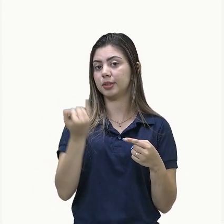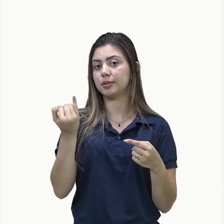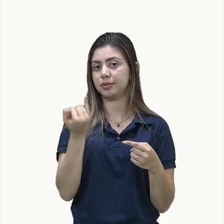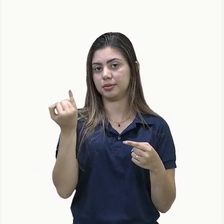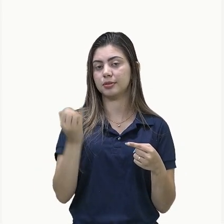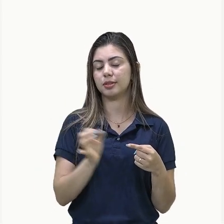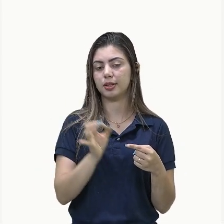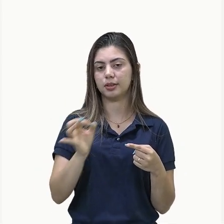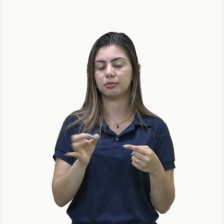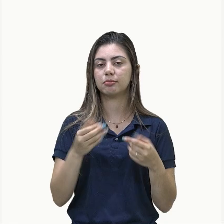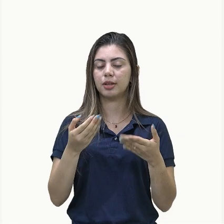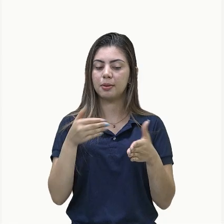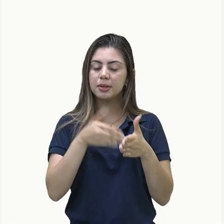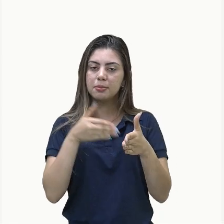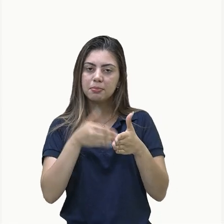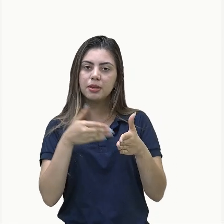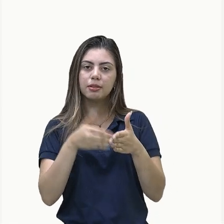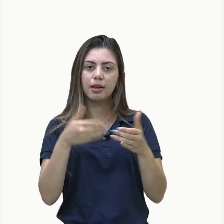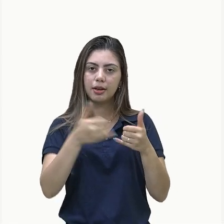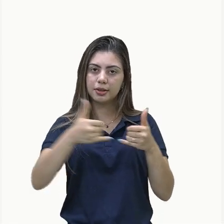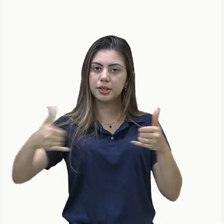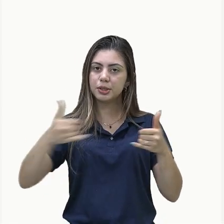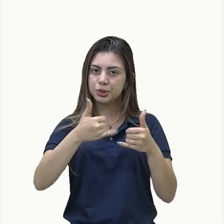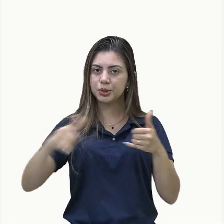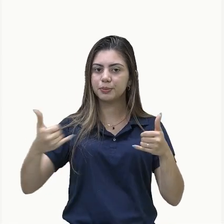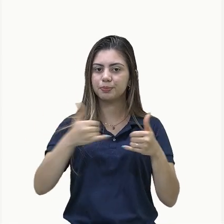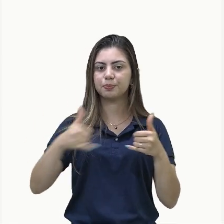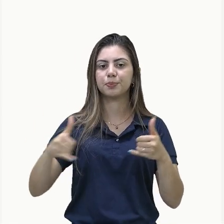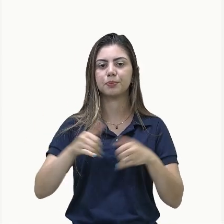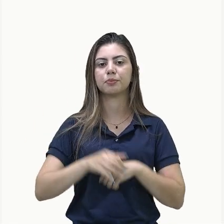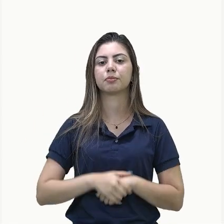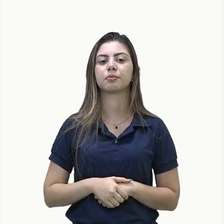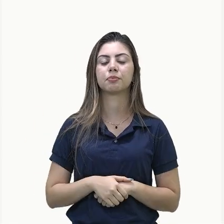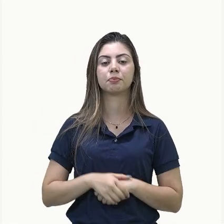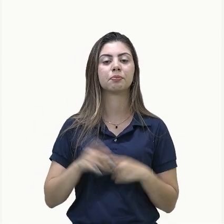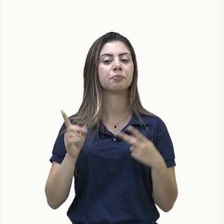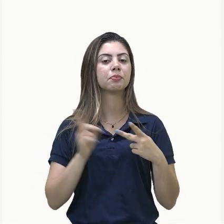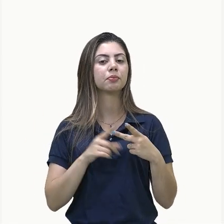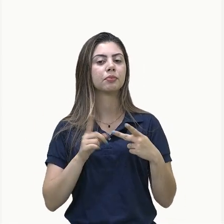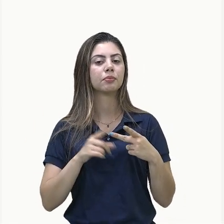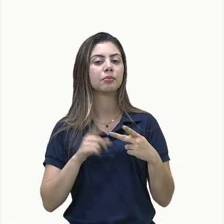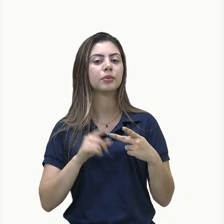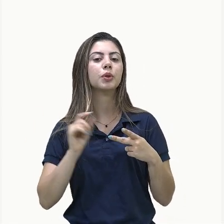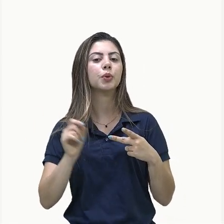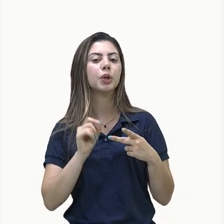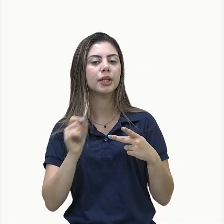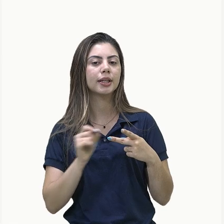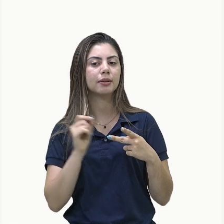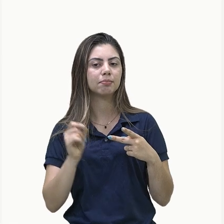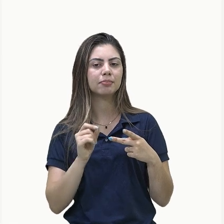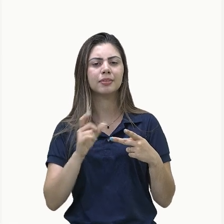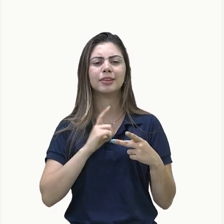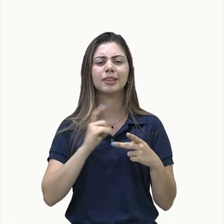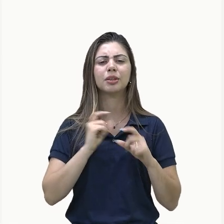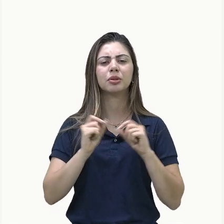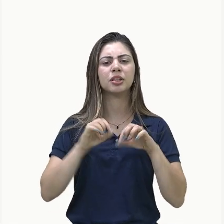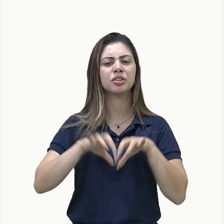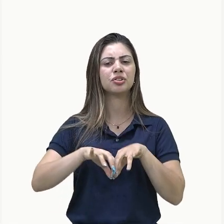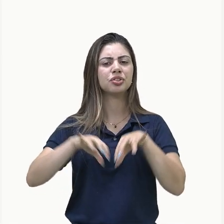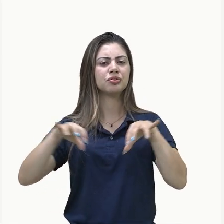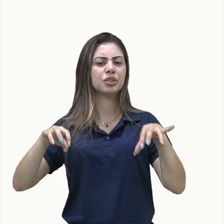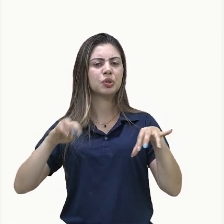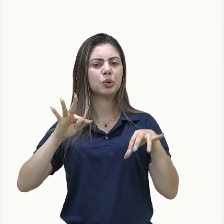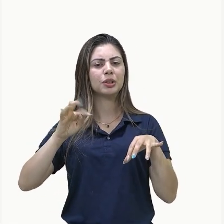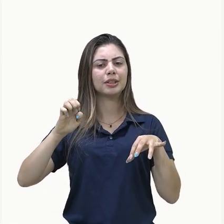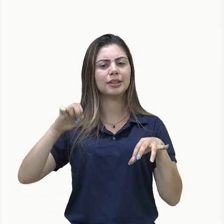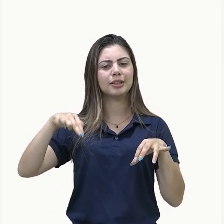de limitar e controlar a corrente elétrica. Eles também são divisores de tensão, tá? Divisores de